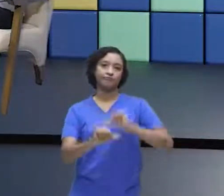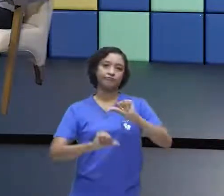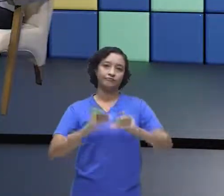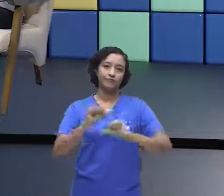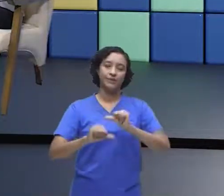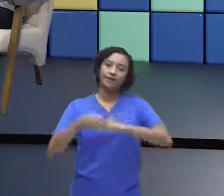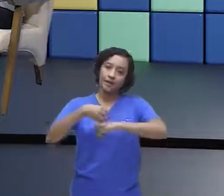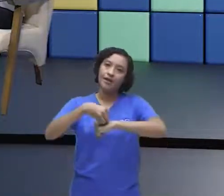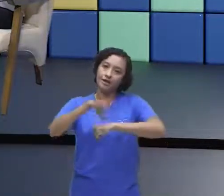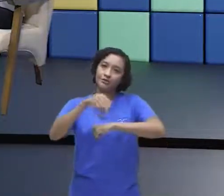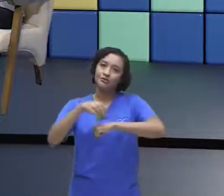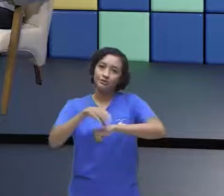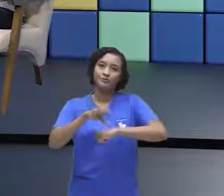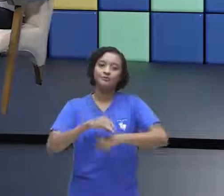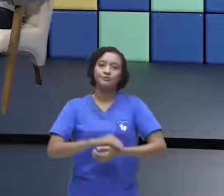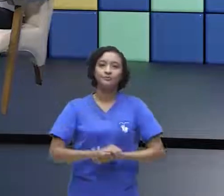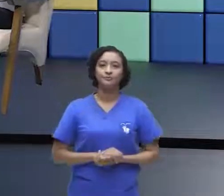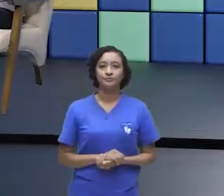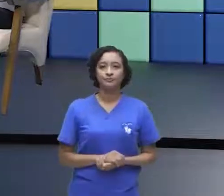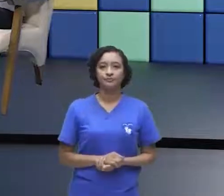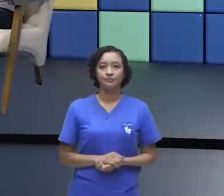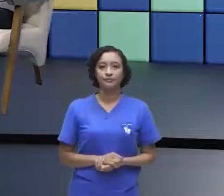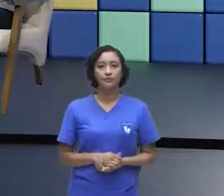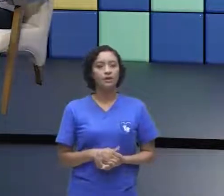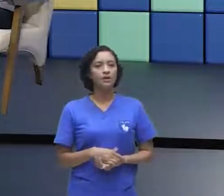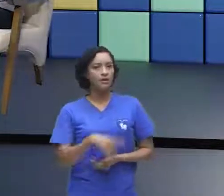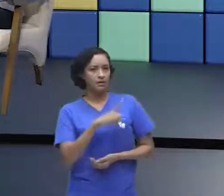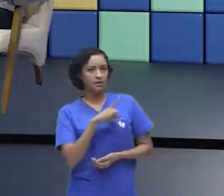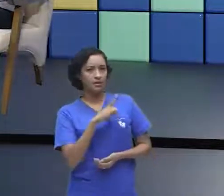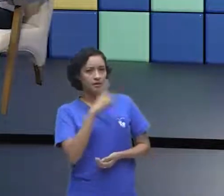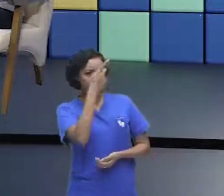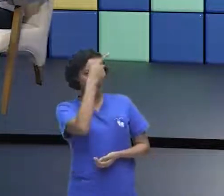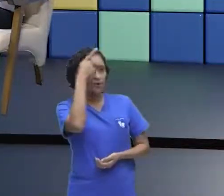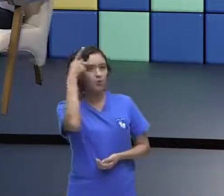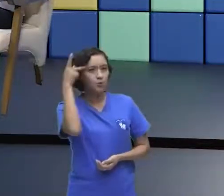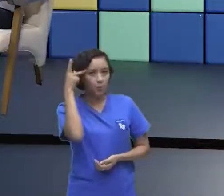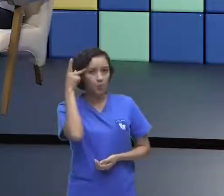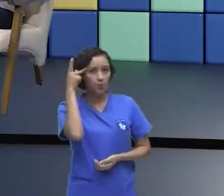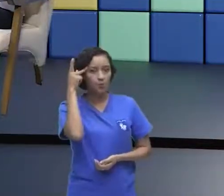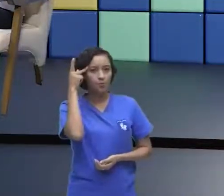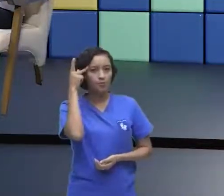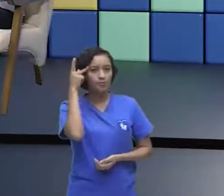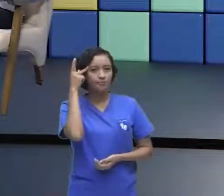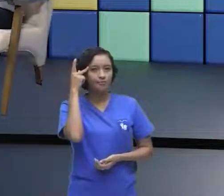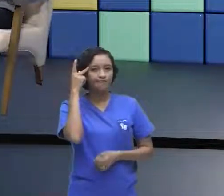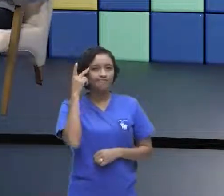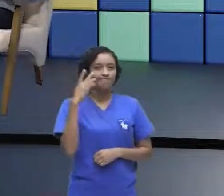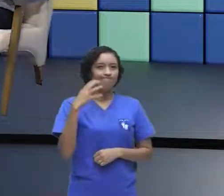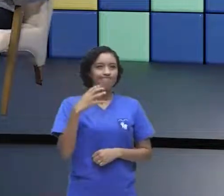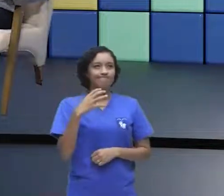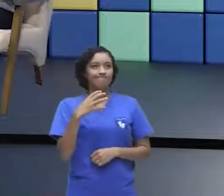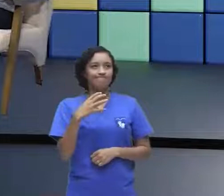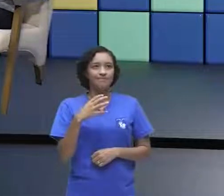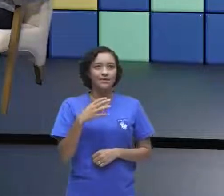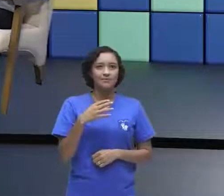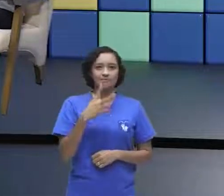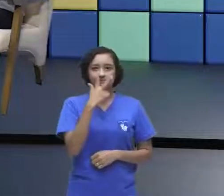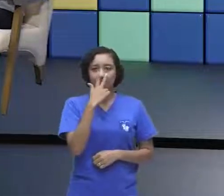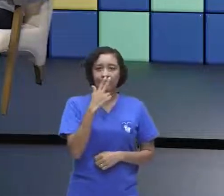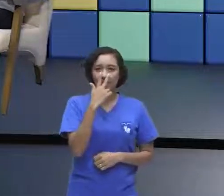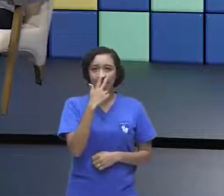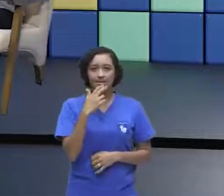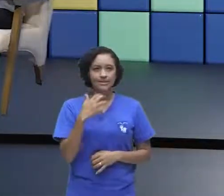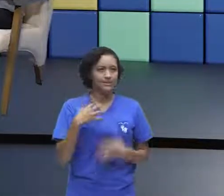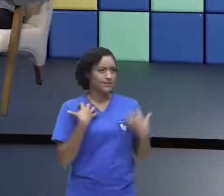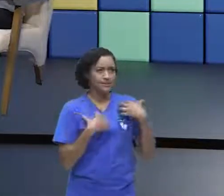sempre deixo para eles. E existem pessoas assim que realmente reagem de uma maneira muito exacerbada em relação a